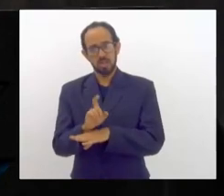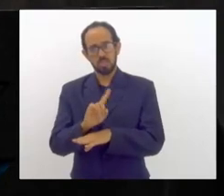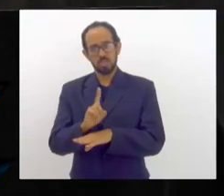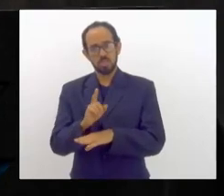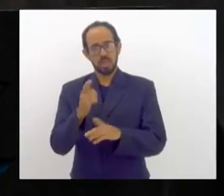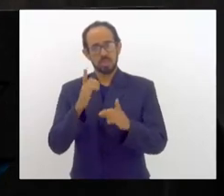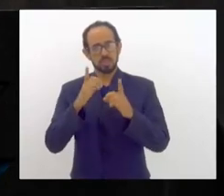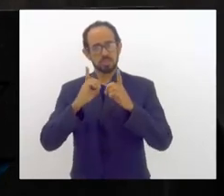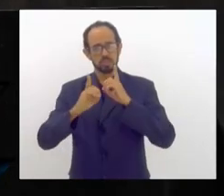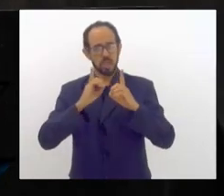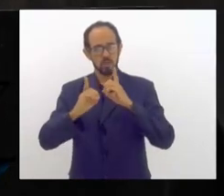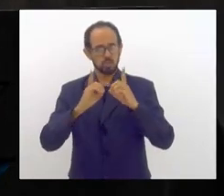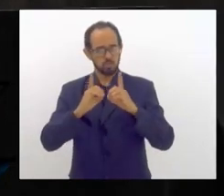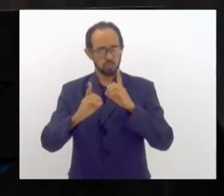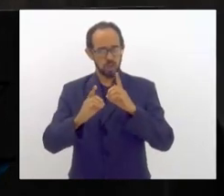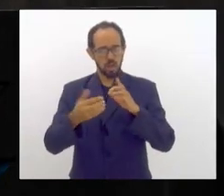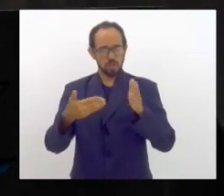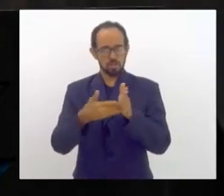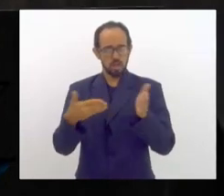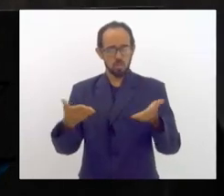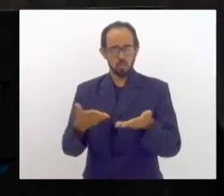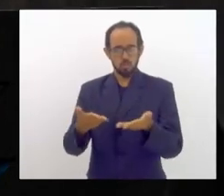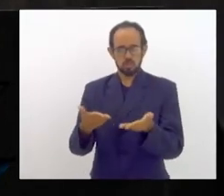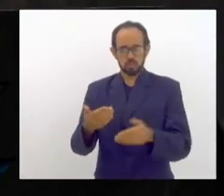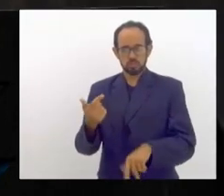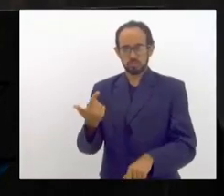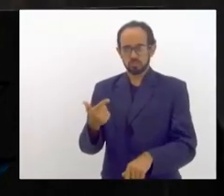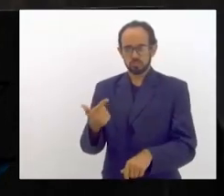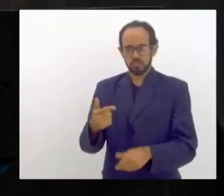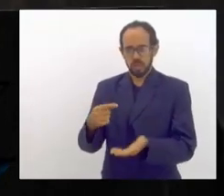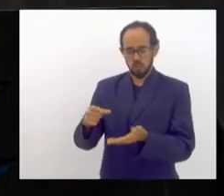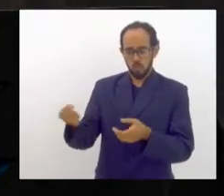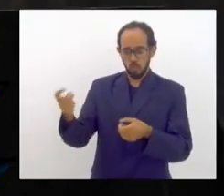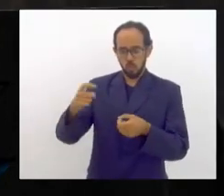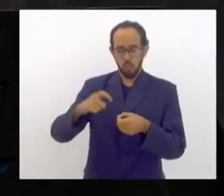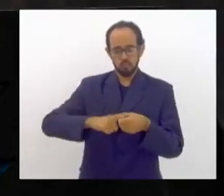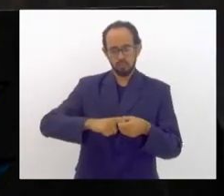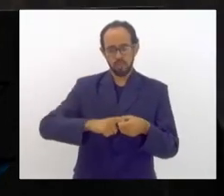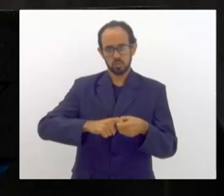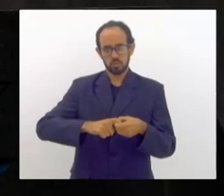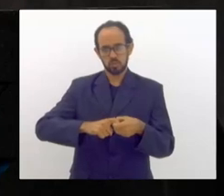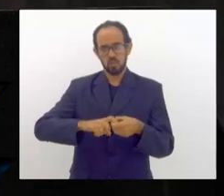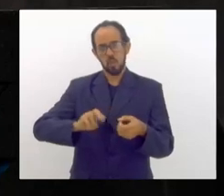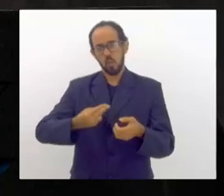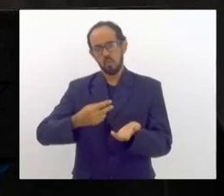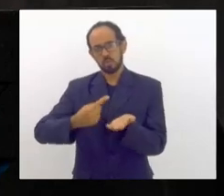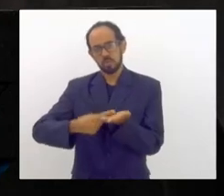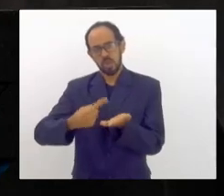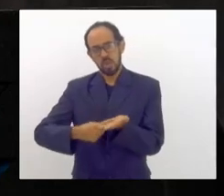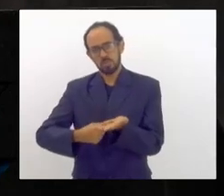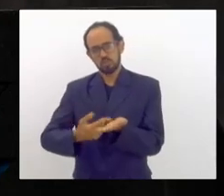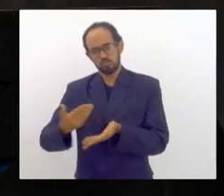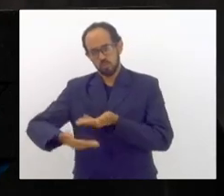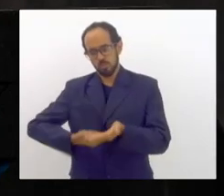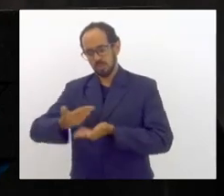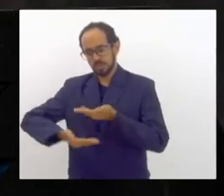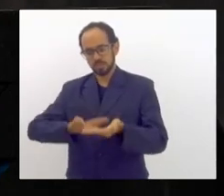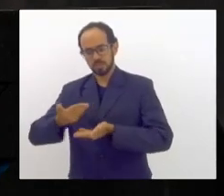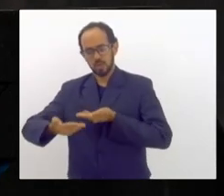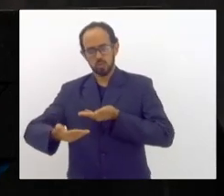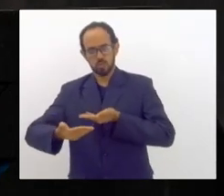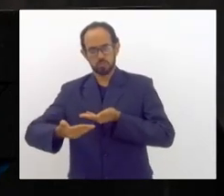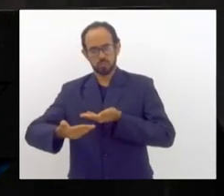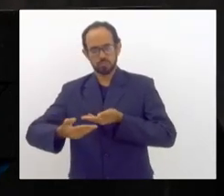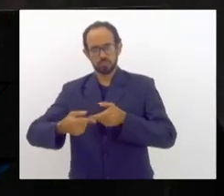dialogam. Até hoje não existe um convênio, um termo de cooperação entre esses dois entes